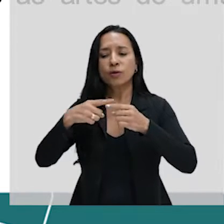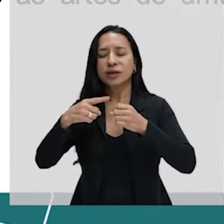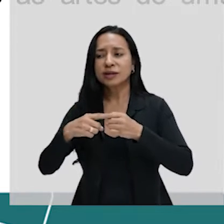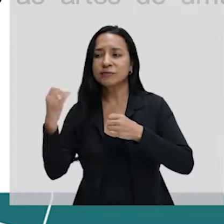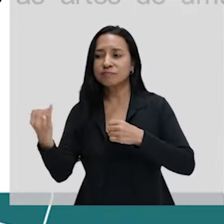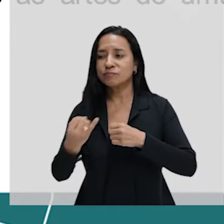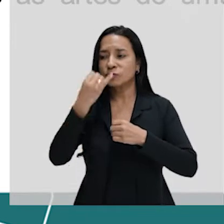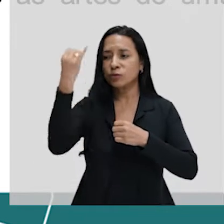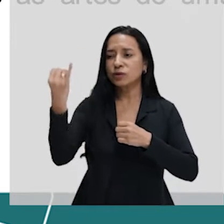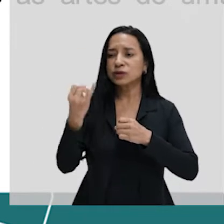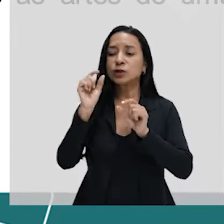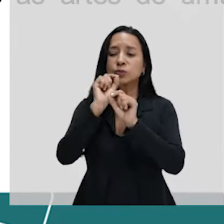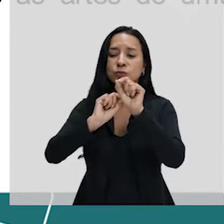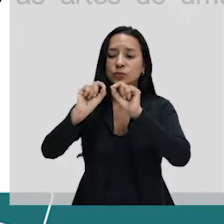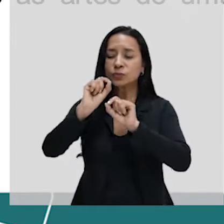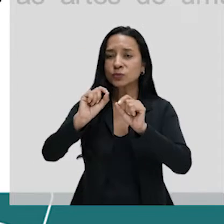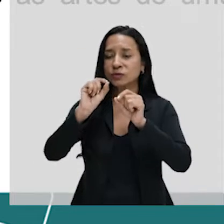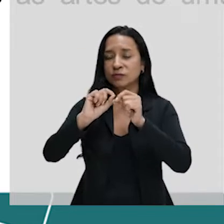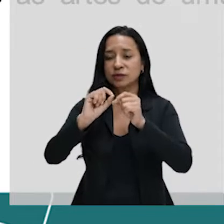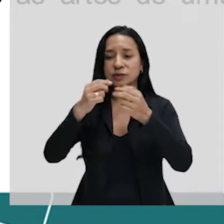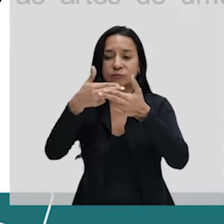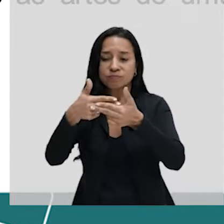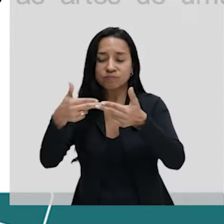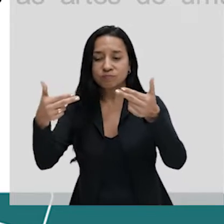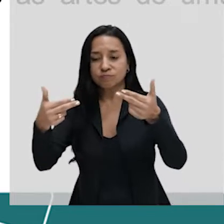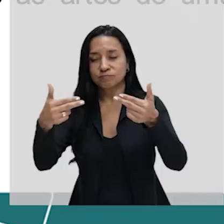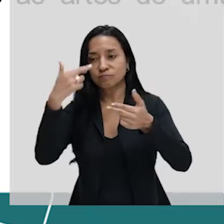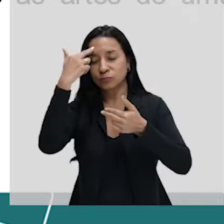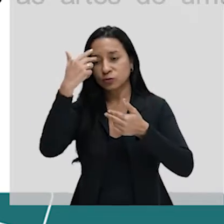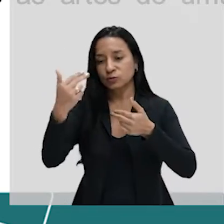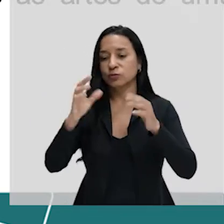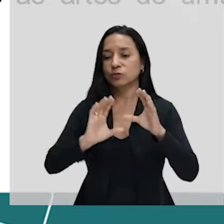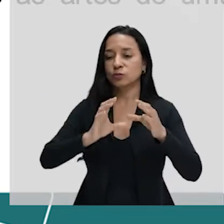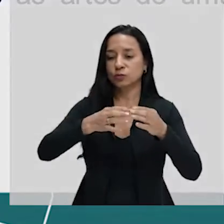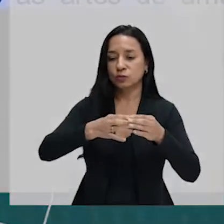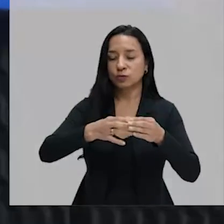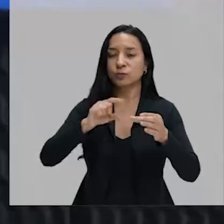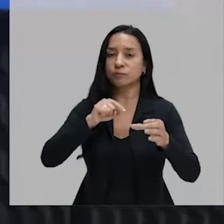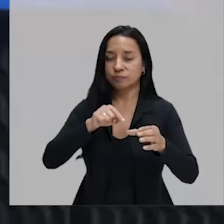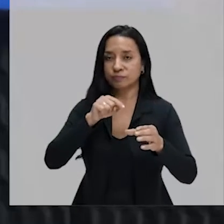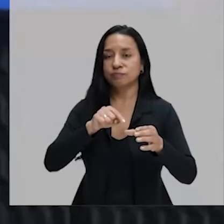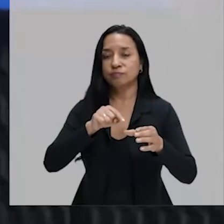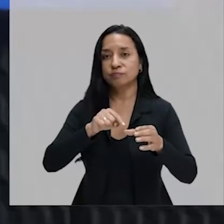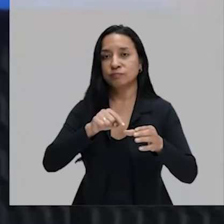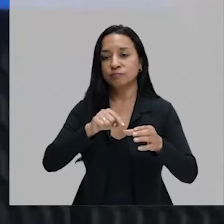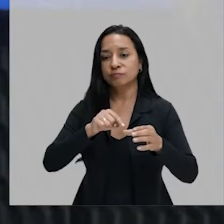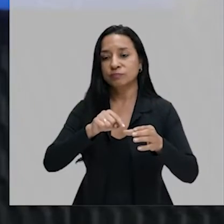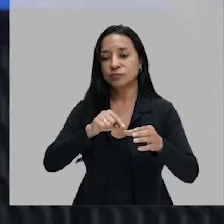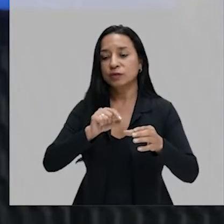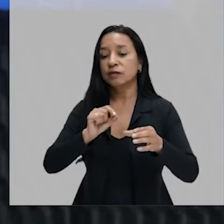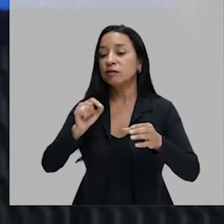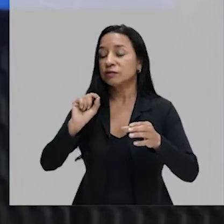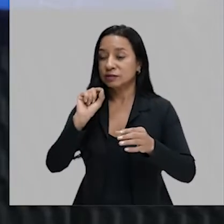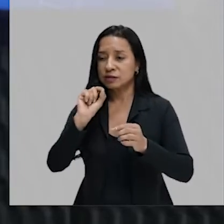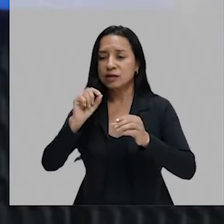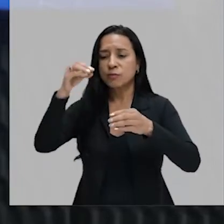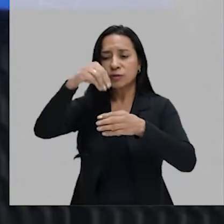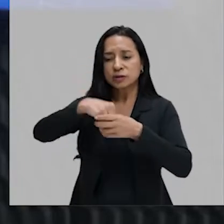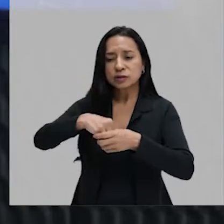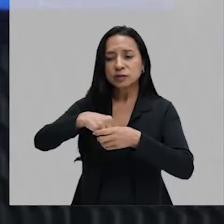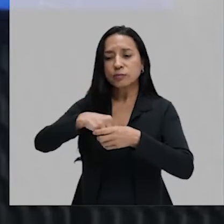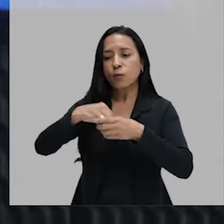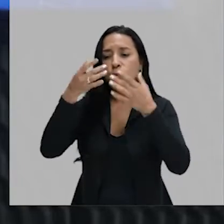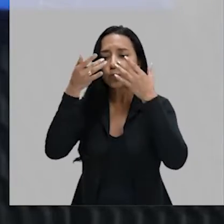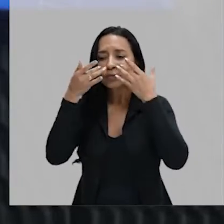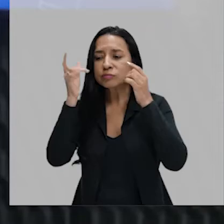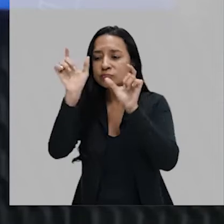produziram. Ou seja, nesse caso, a história desse grupo, o que eles fizeram, quem participou, os